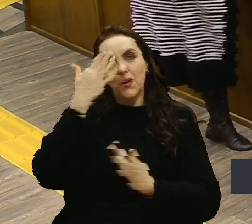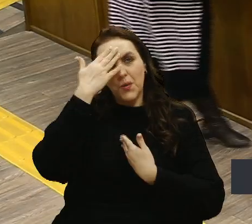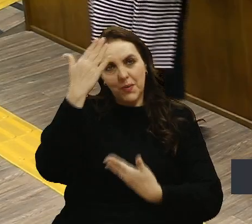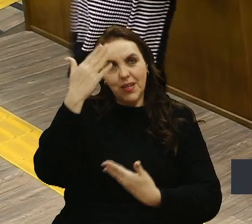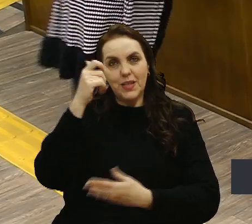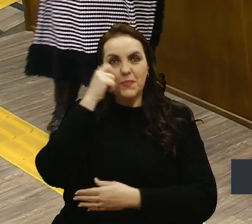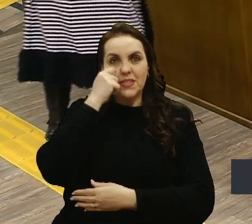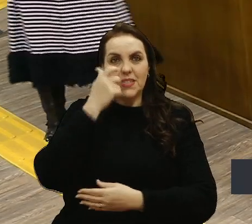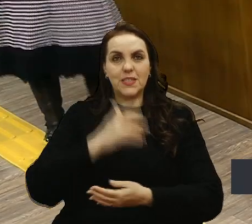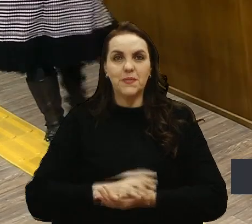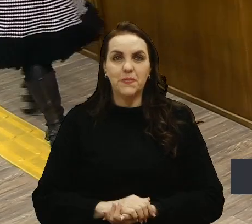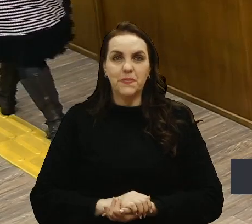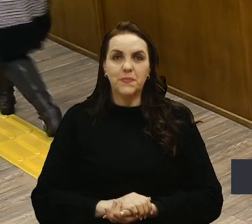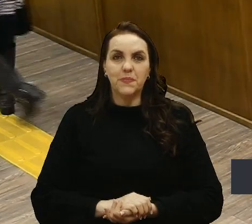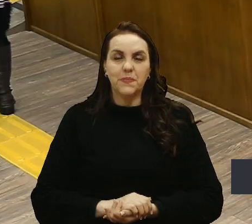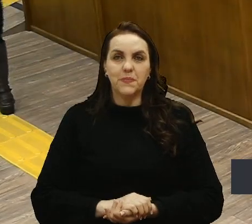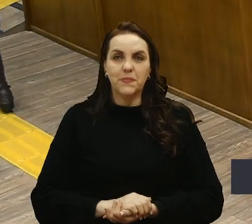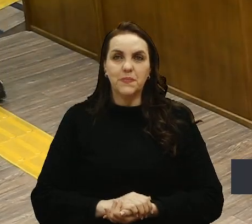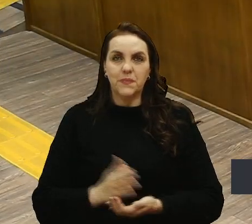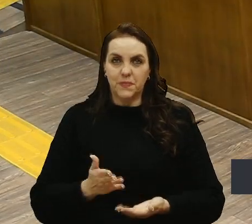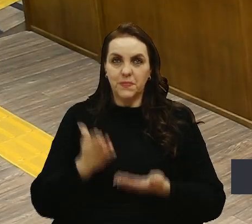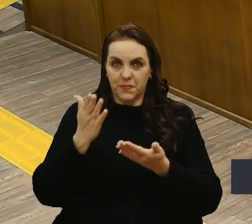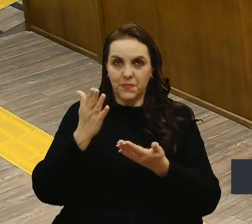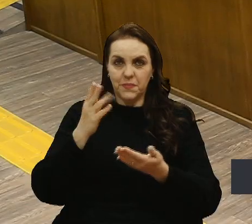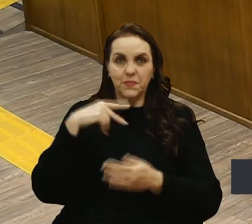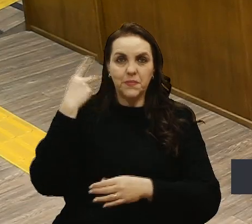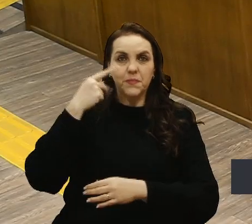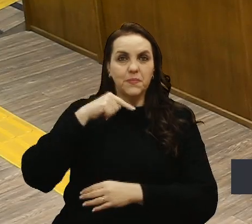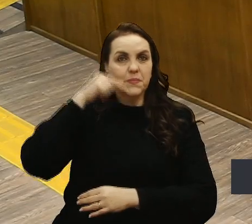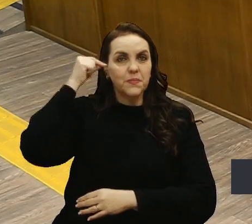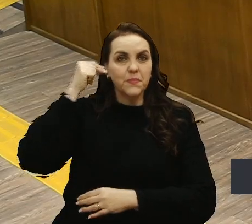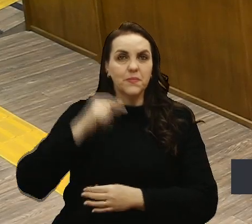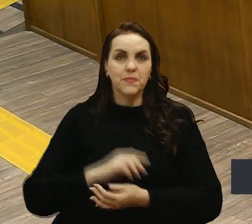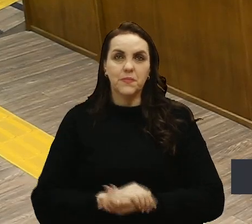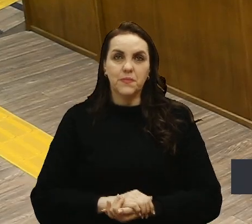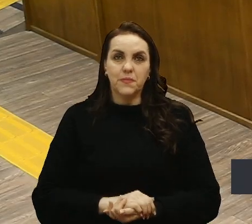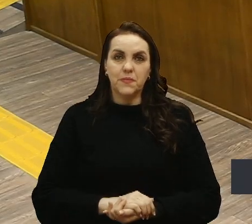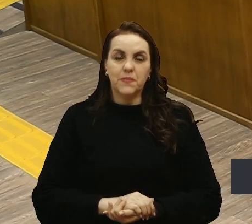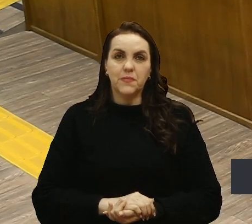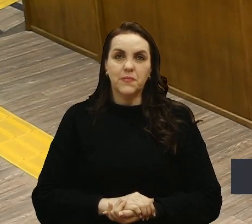presença. Com a palavra, vereador Aldonei Machado.